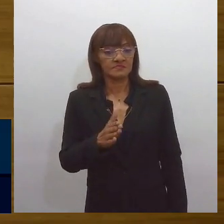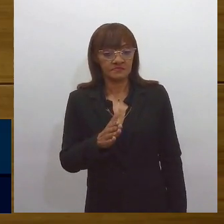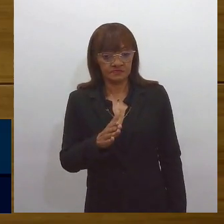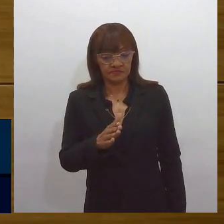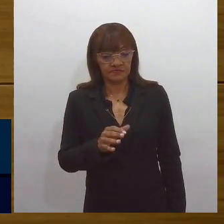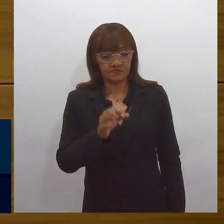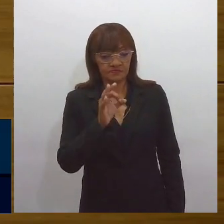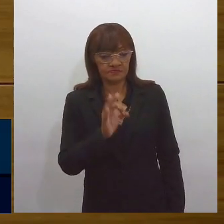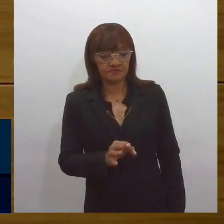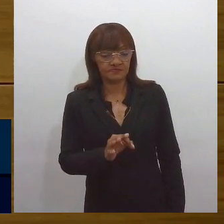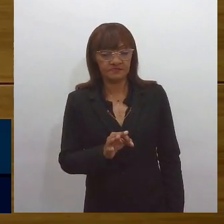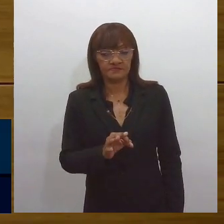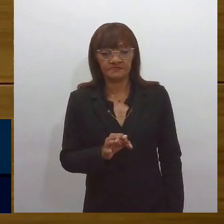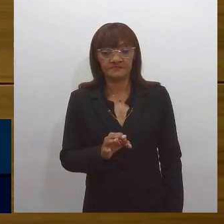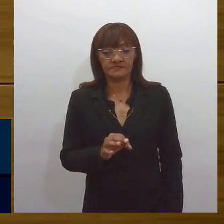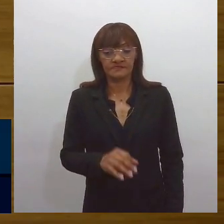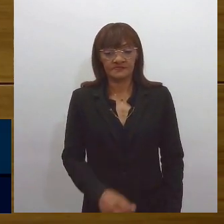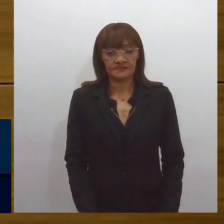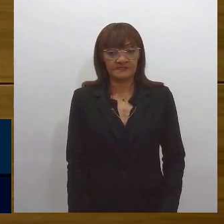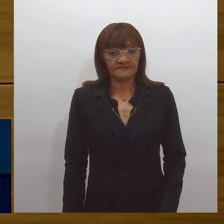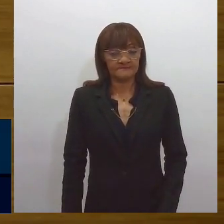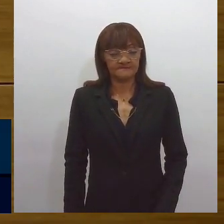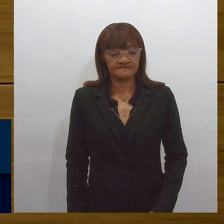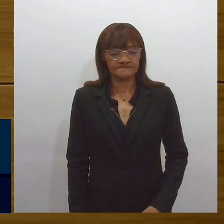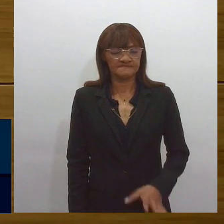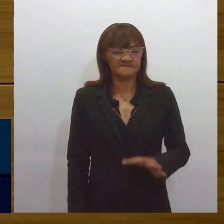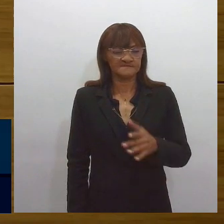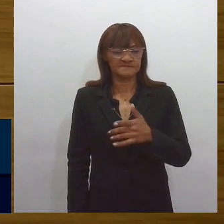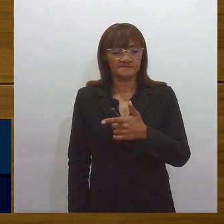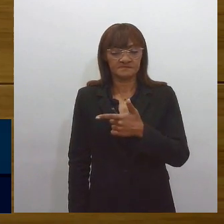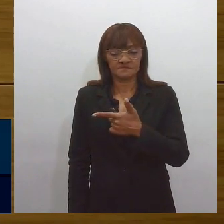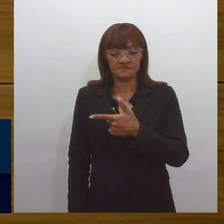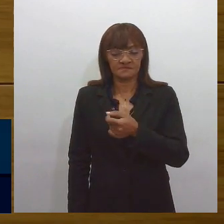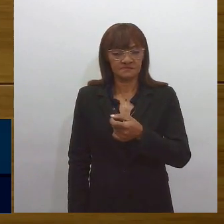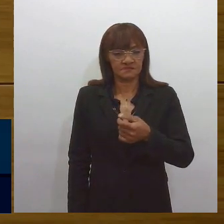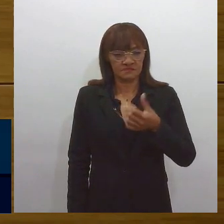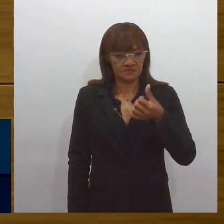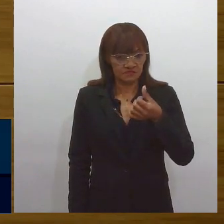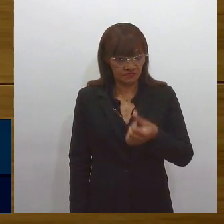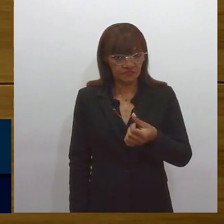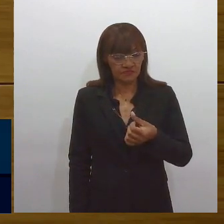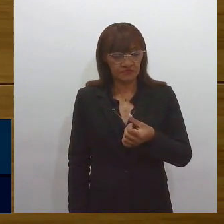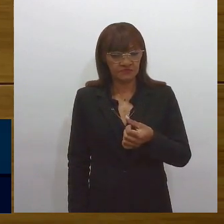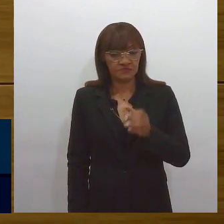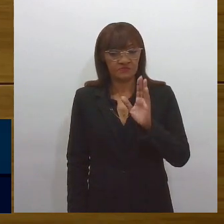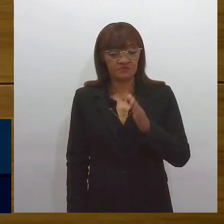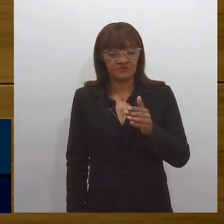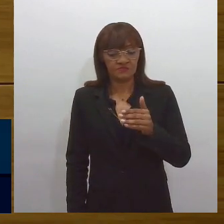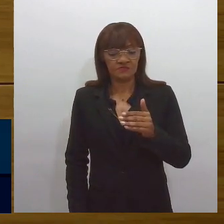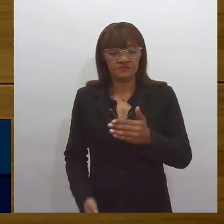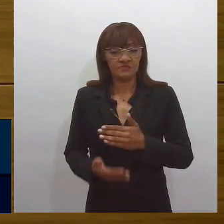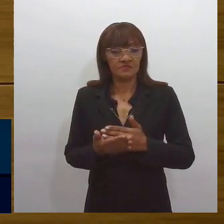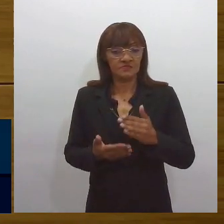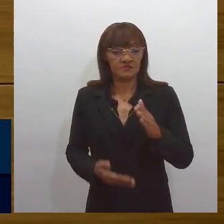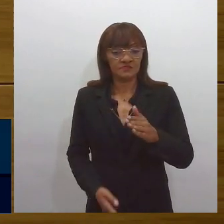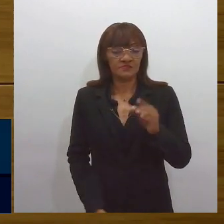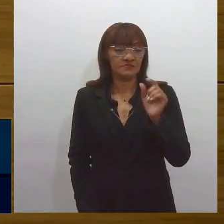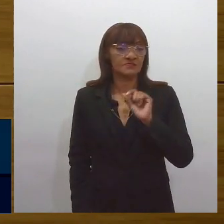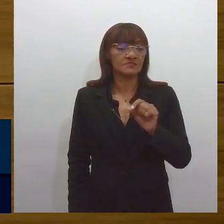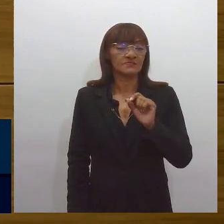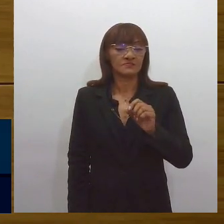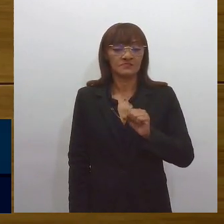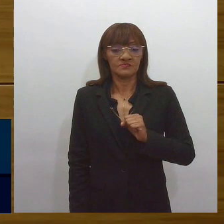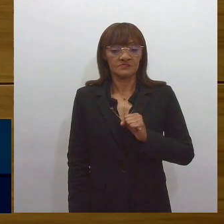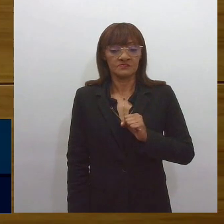2006 nós tivemos 2006 digamos assim o retorno do do rodoviarismo no país se se eu posso chamar assim